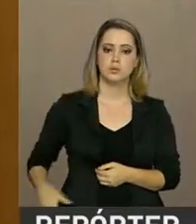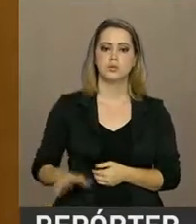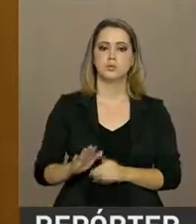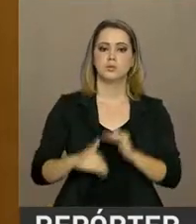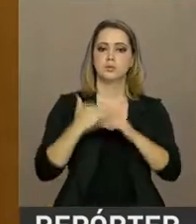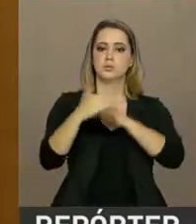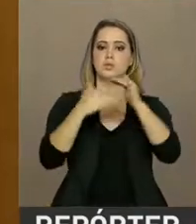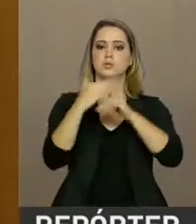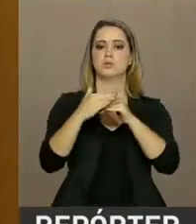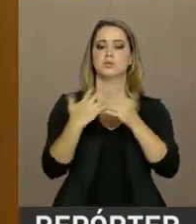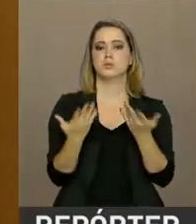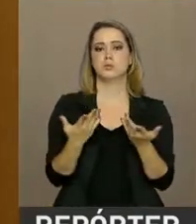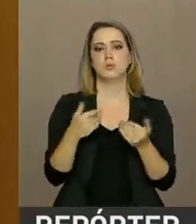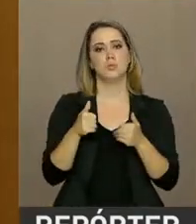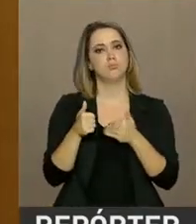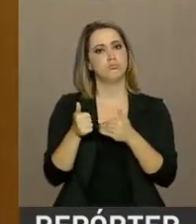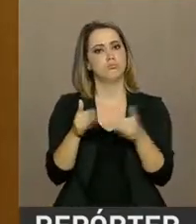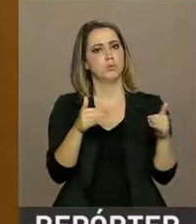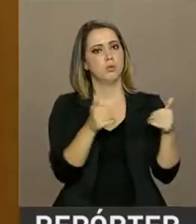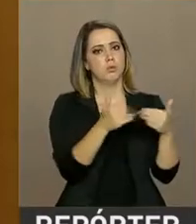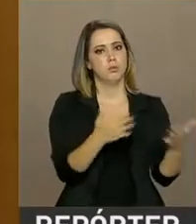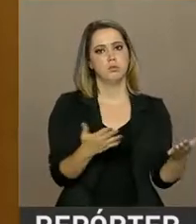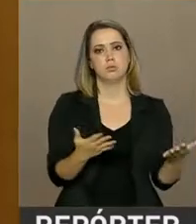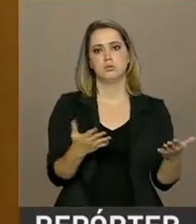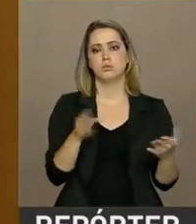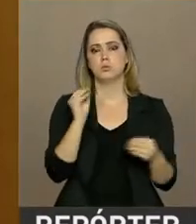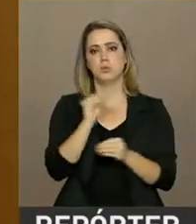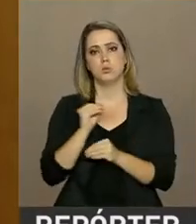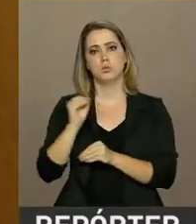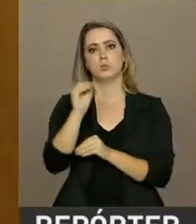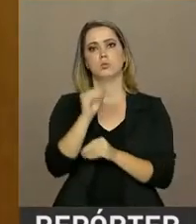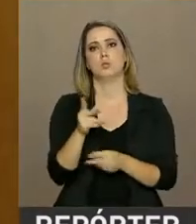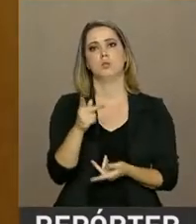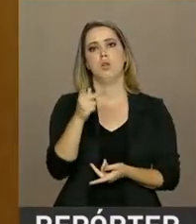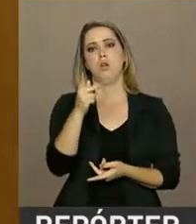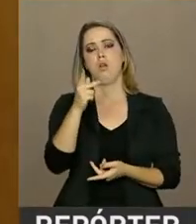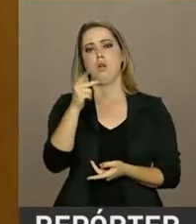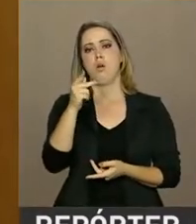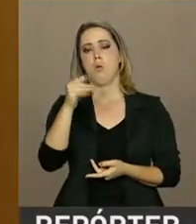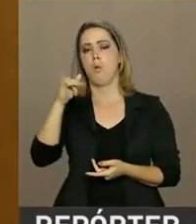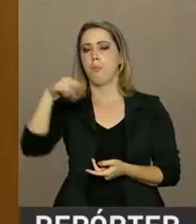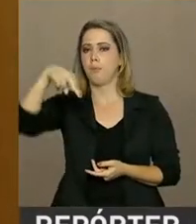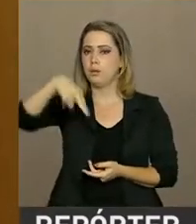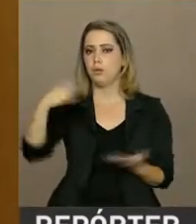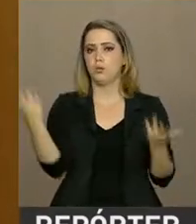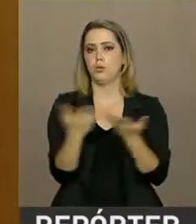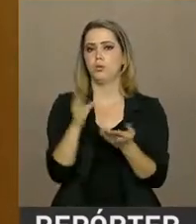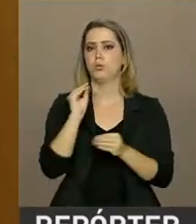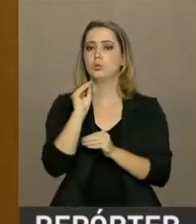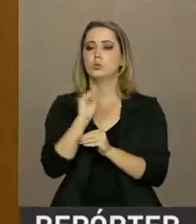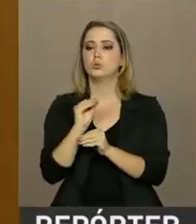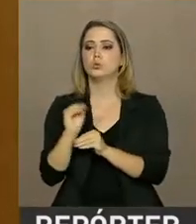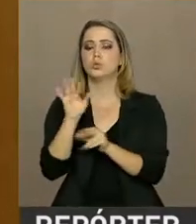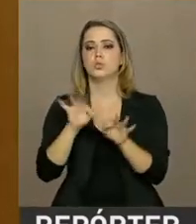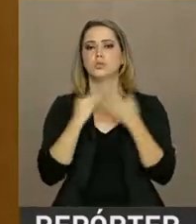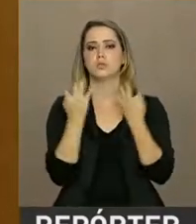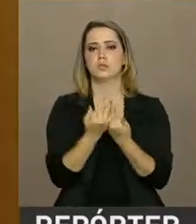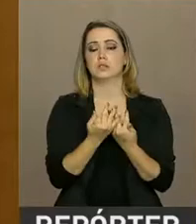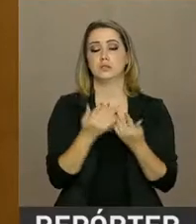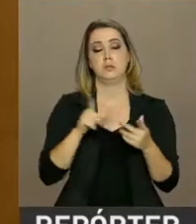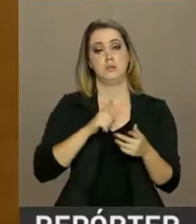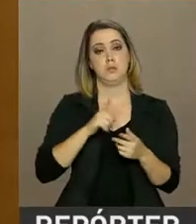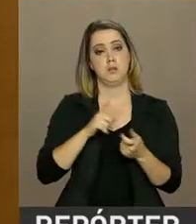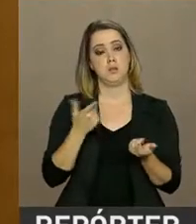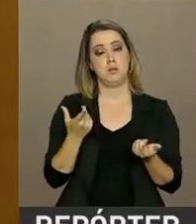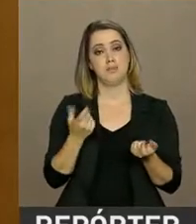se desenvolva mais, amplie o número de atendimentos. O PIN hoje ele atende famílias, não necessariamente com Bolsa Família, mas